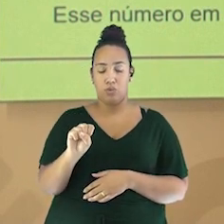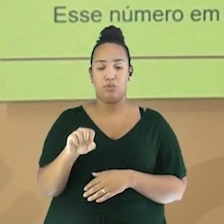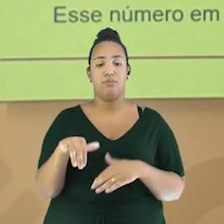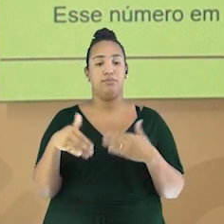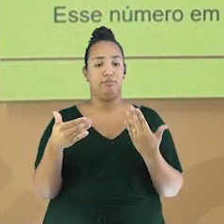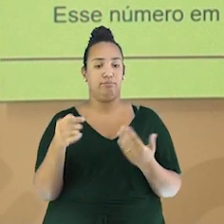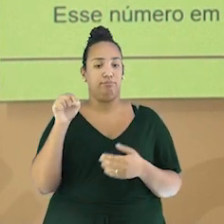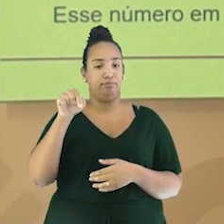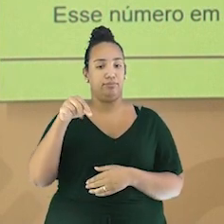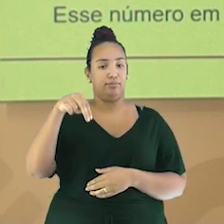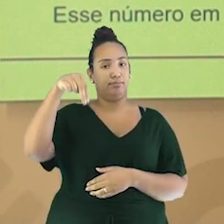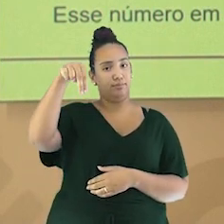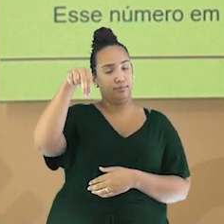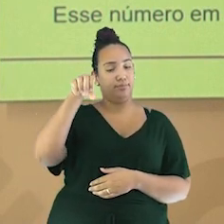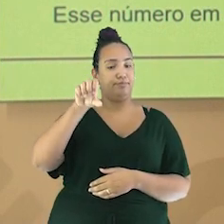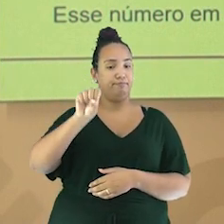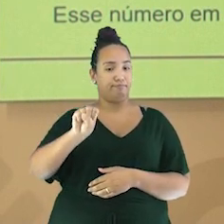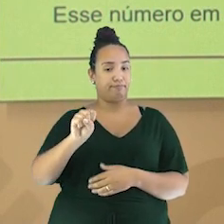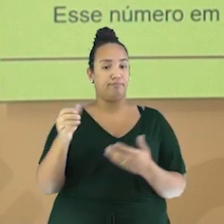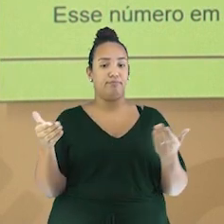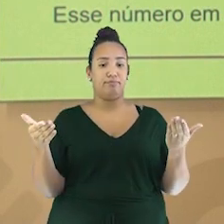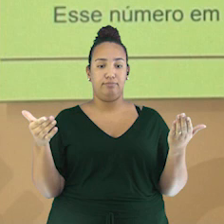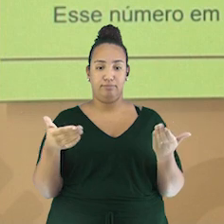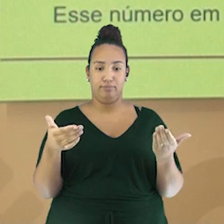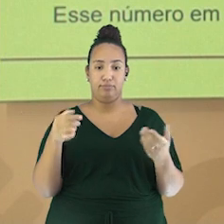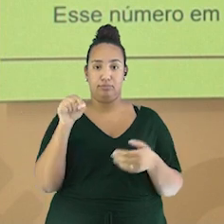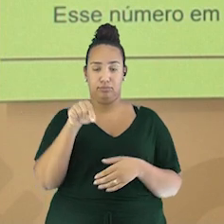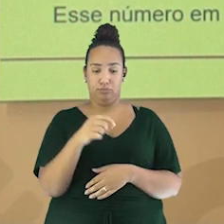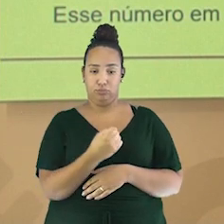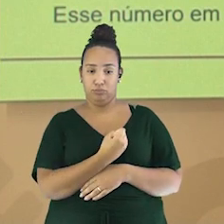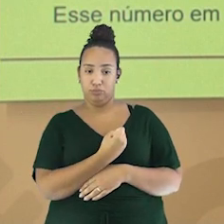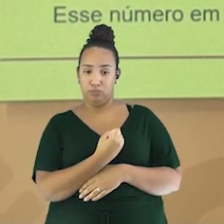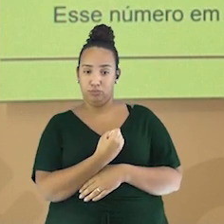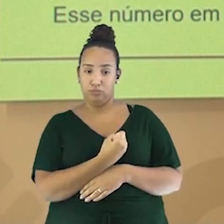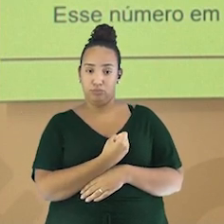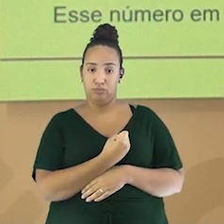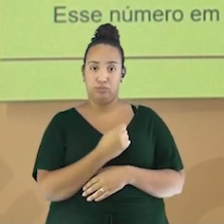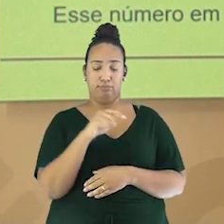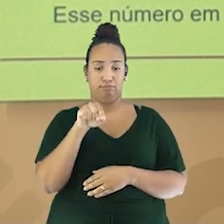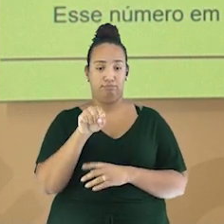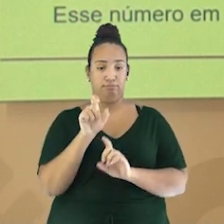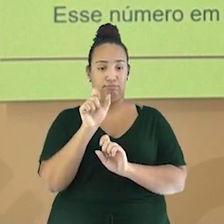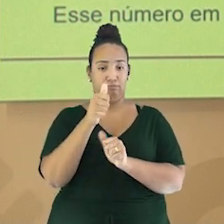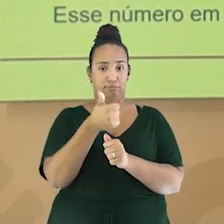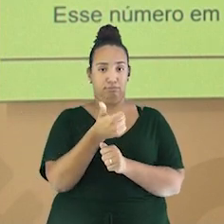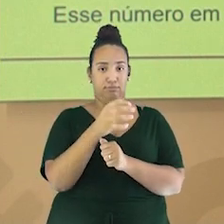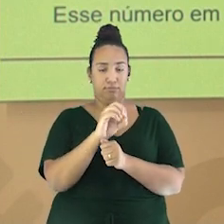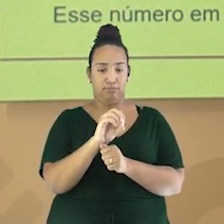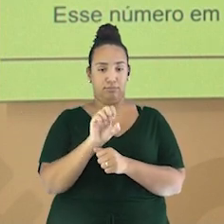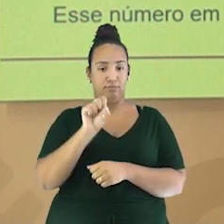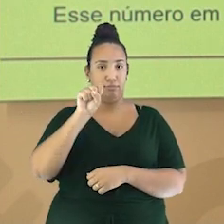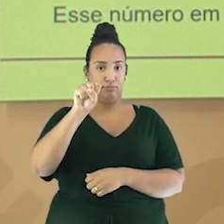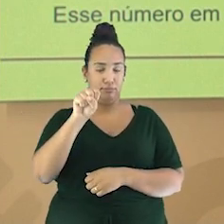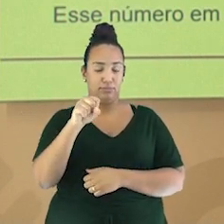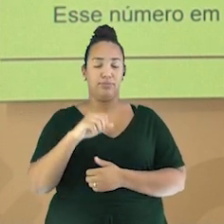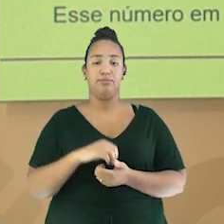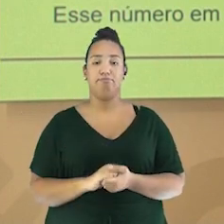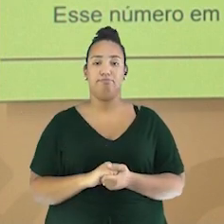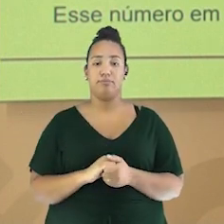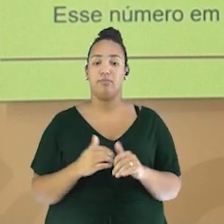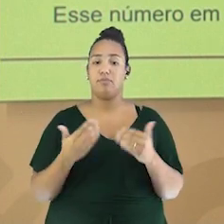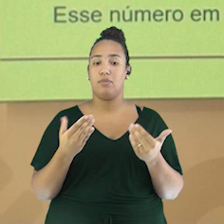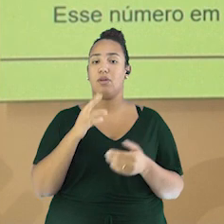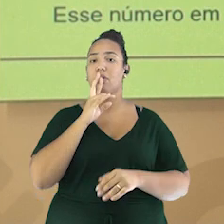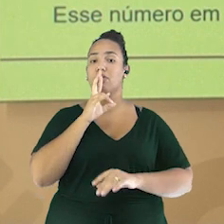8. Vamos escrever esse número do produto do número pela potência 10. Sendo assim, o resultado